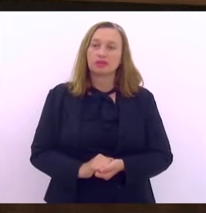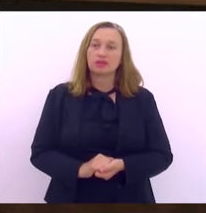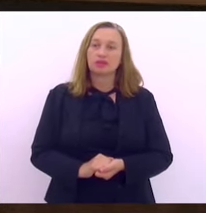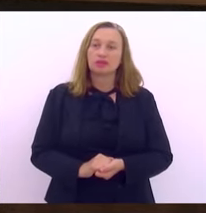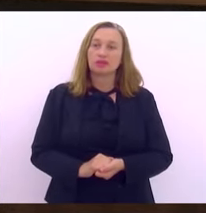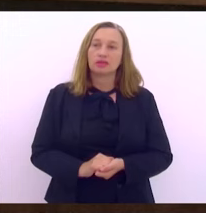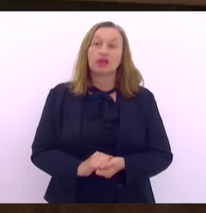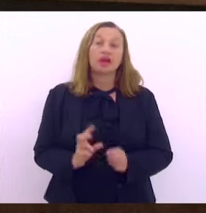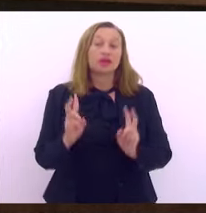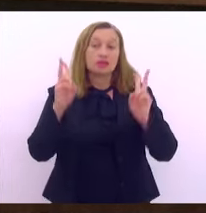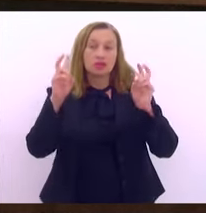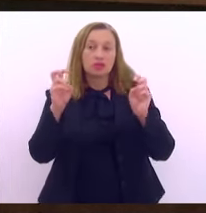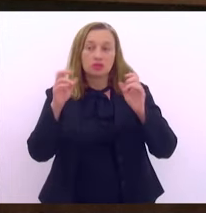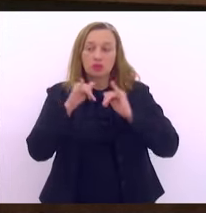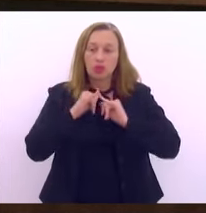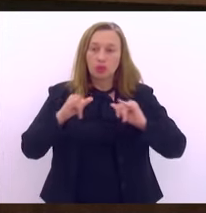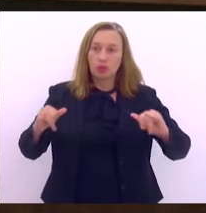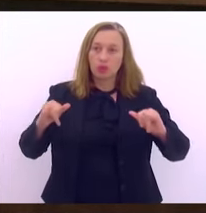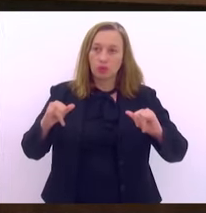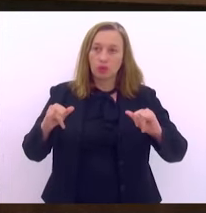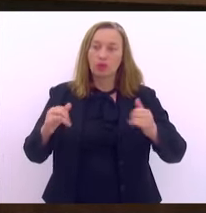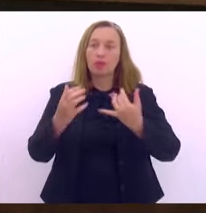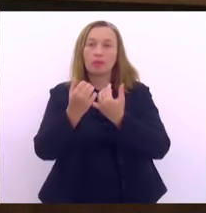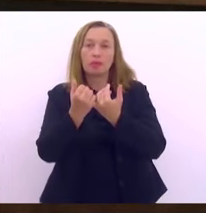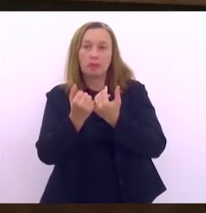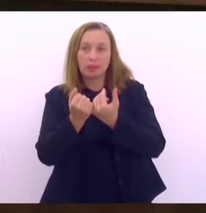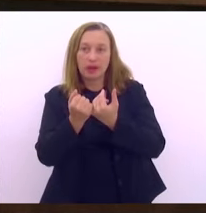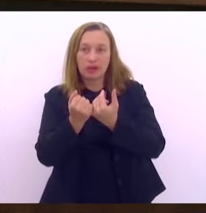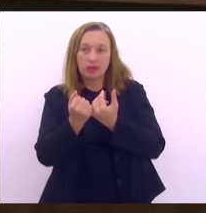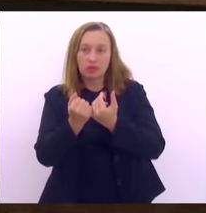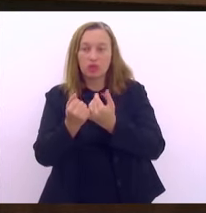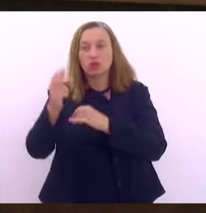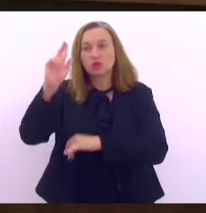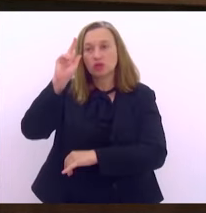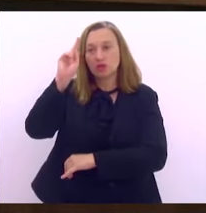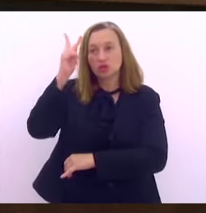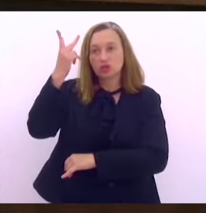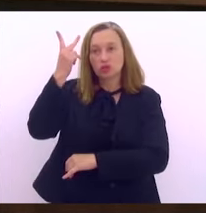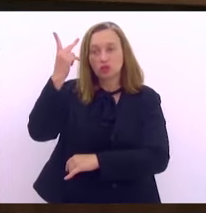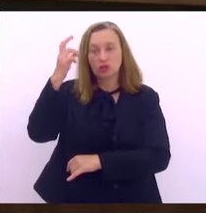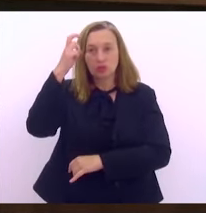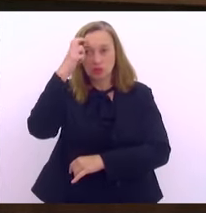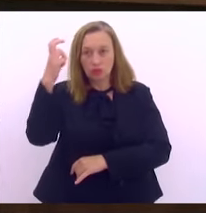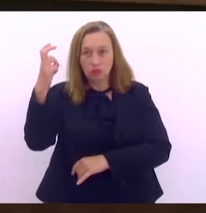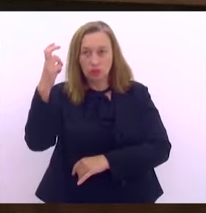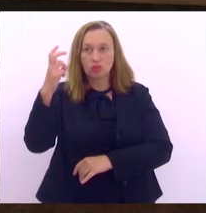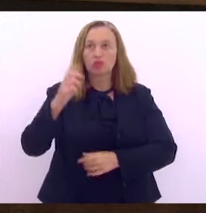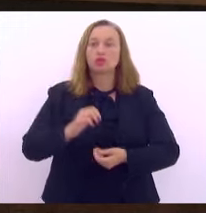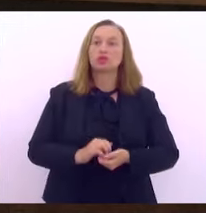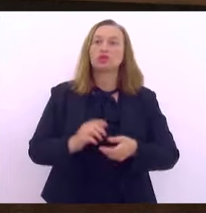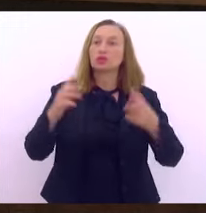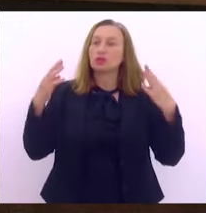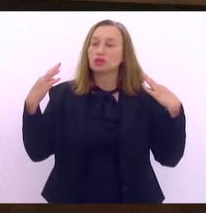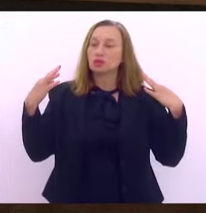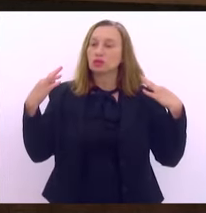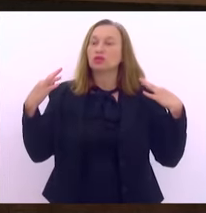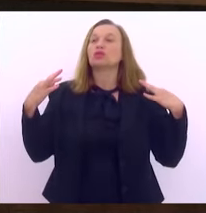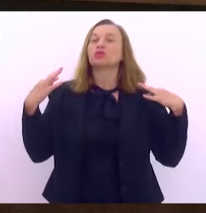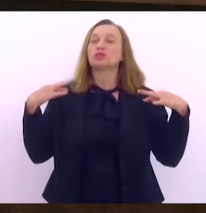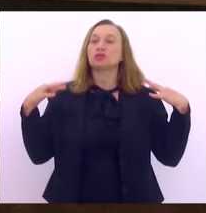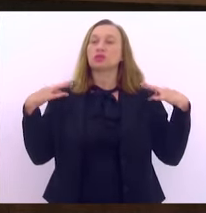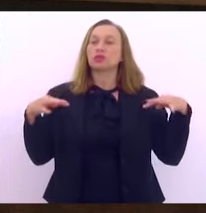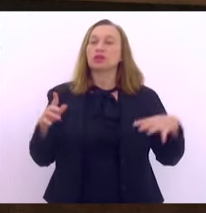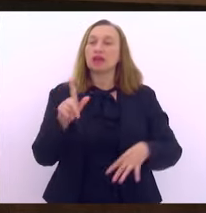essa matéria, declarando o pavilhão de São Cristóvão como patrimônio histórico, turístico e cultural